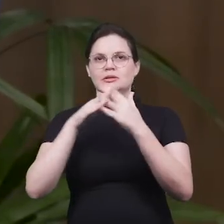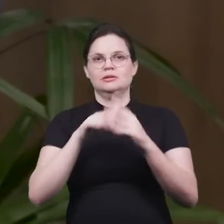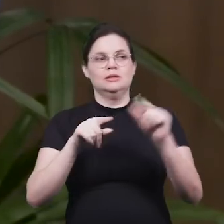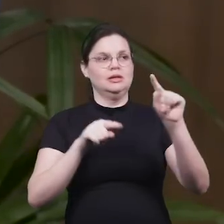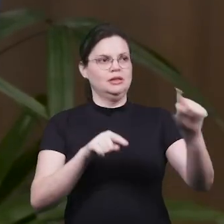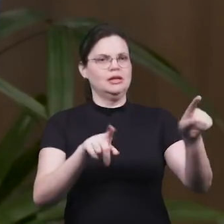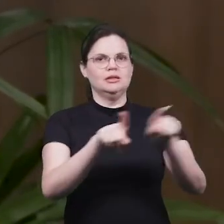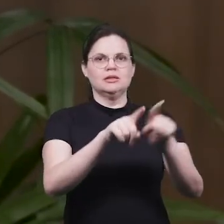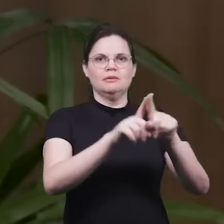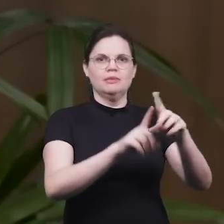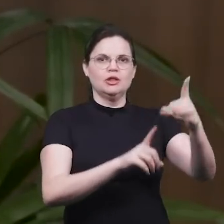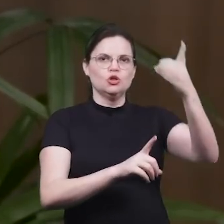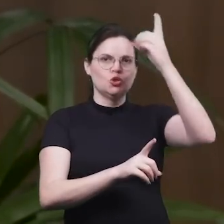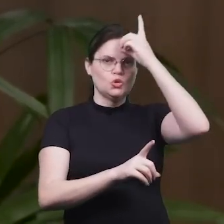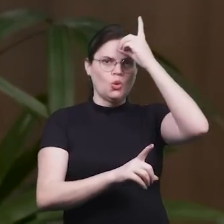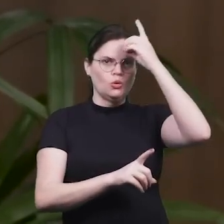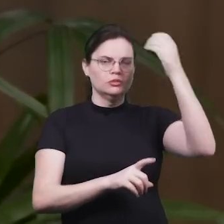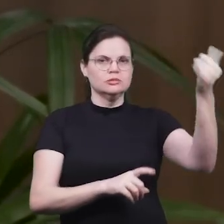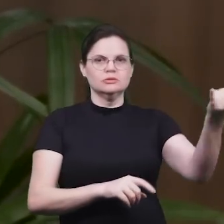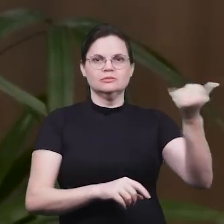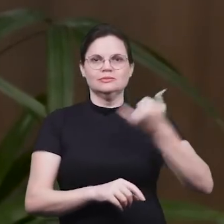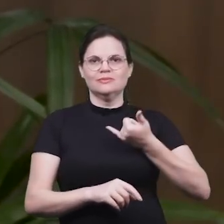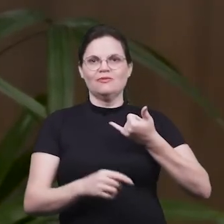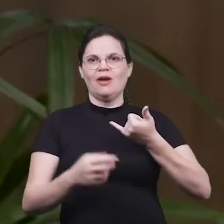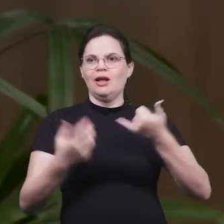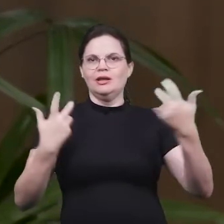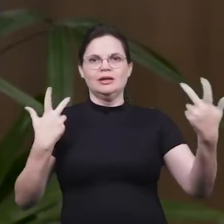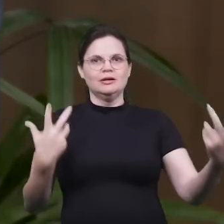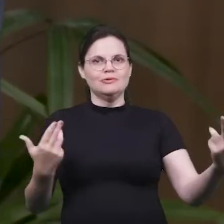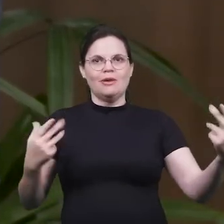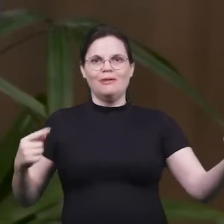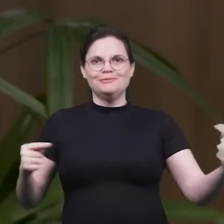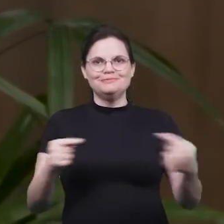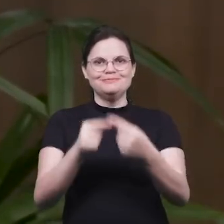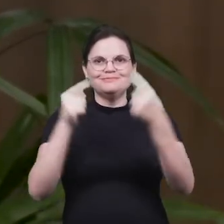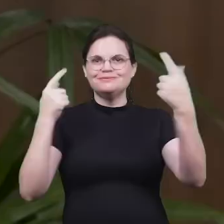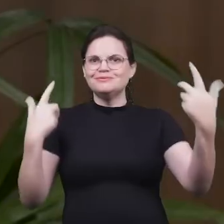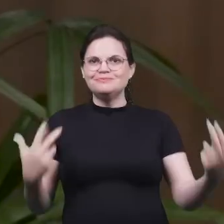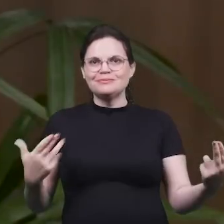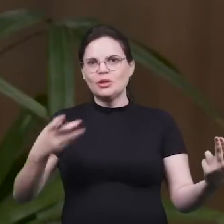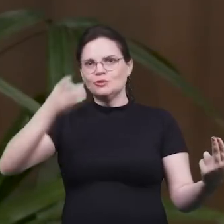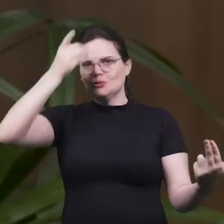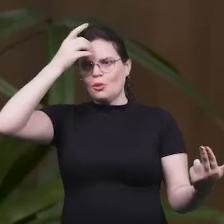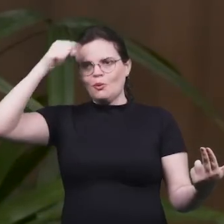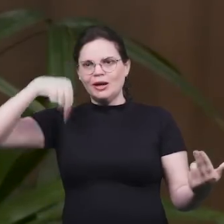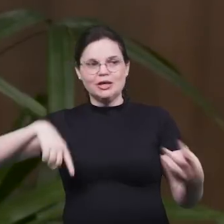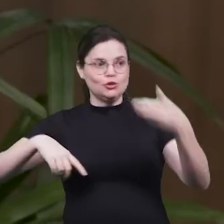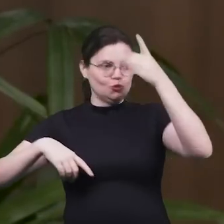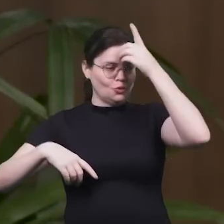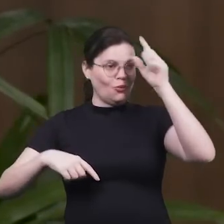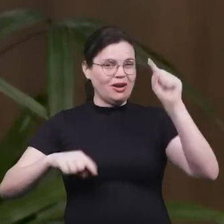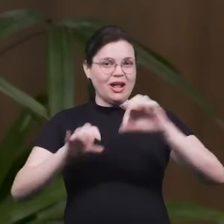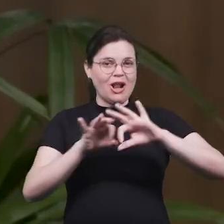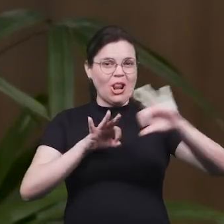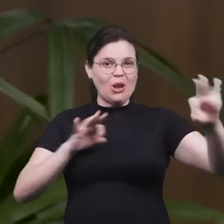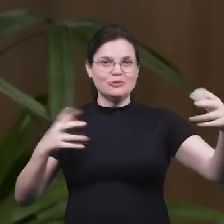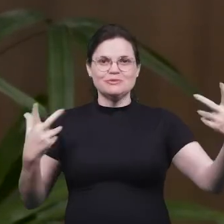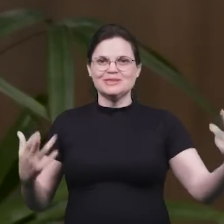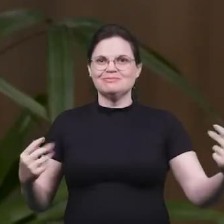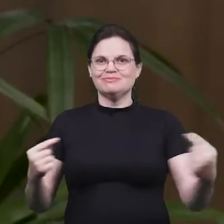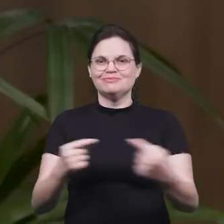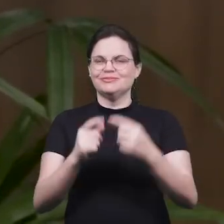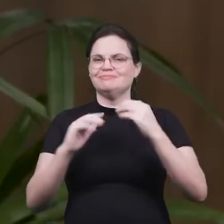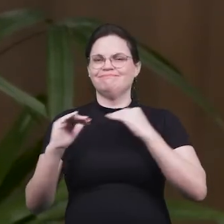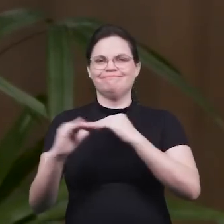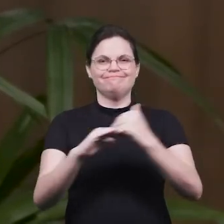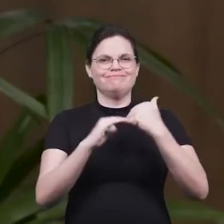mandando os dons praticamente idênticos. Você vê com o Espírito Santo, a bênção do corpo, a unidade, glória a Deus, desse